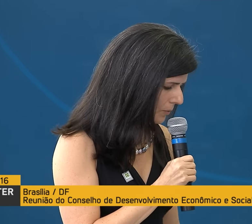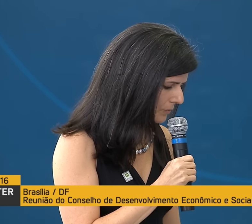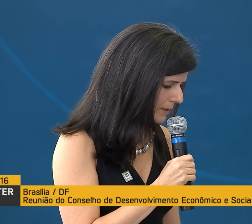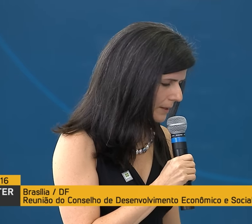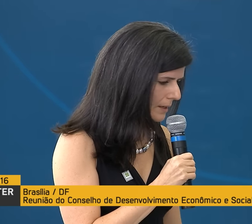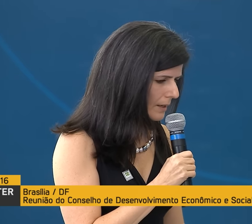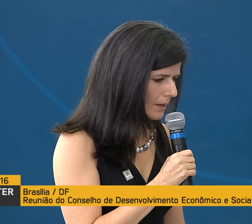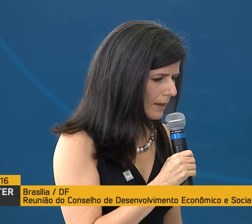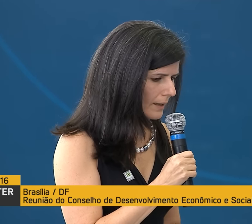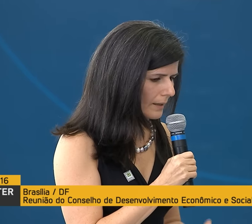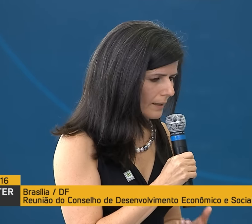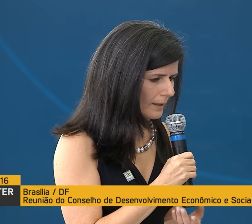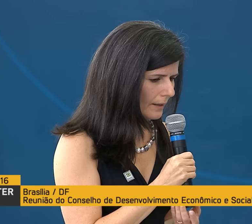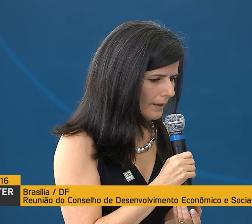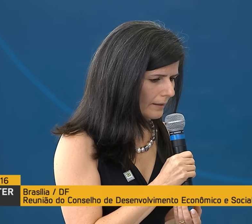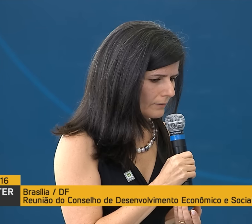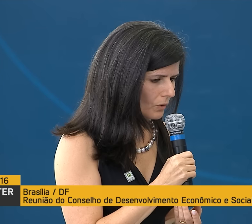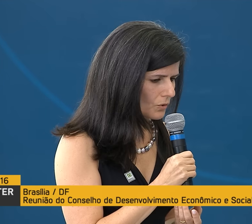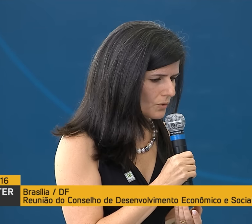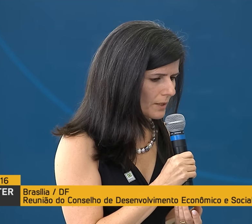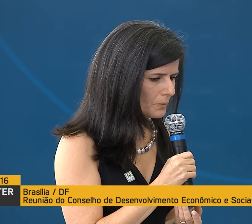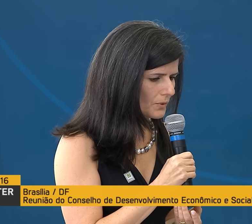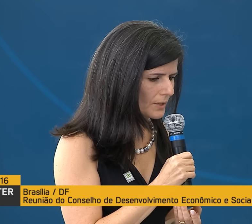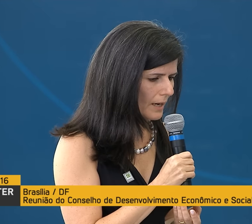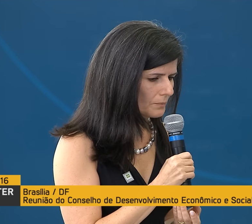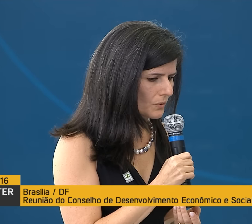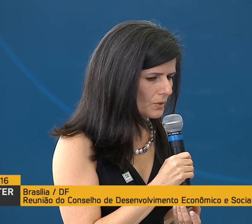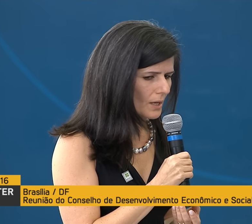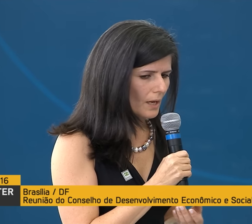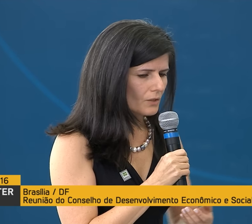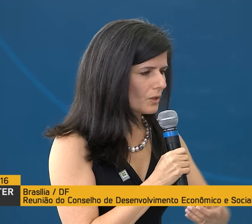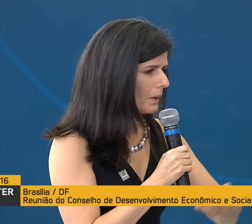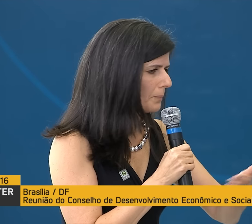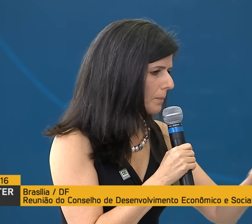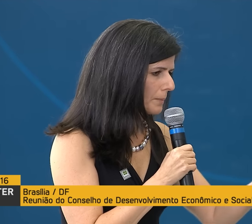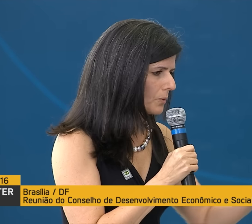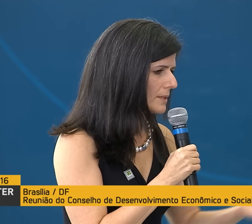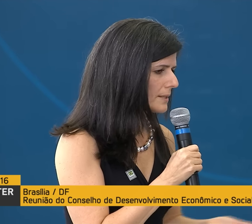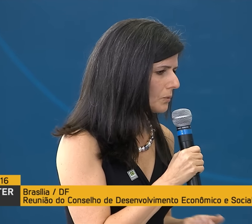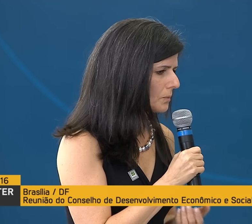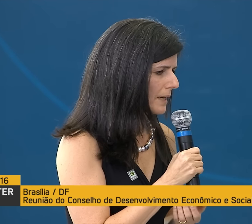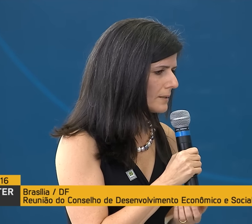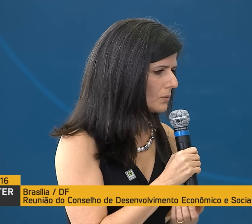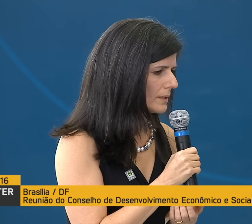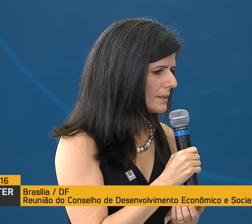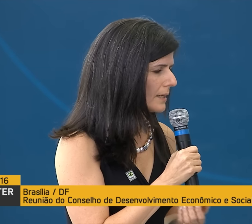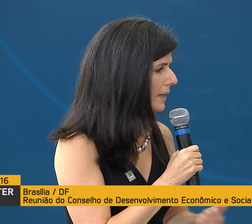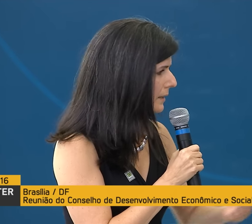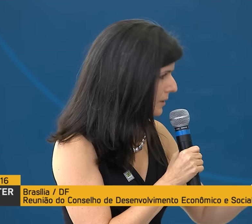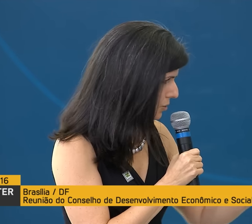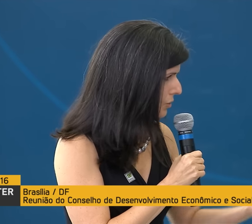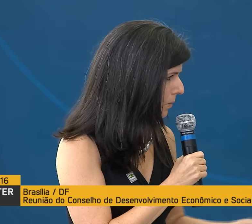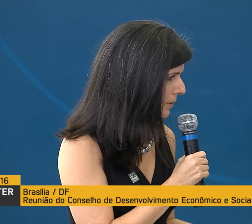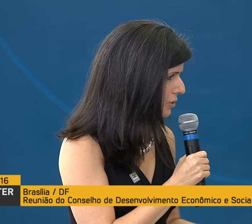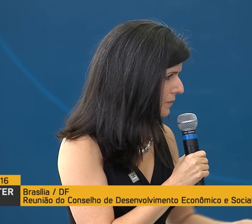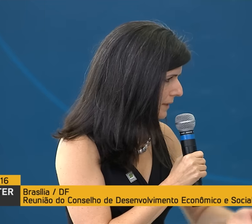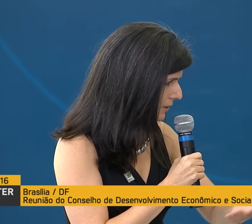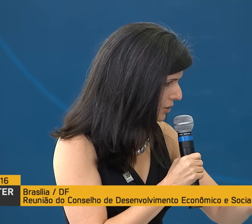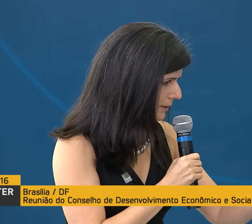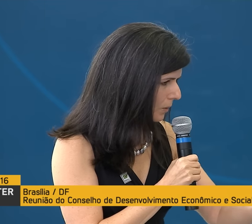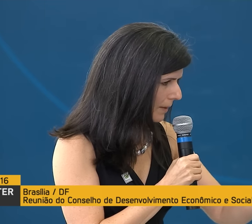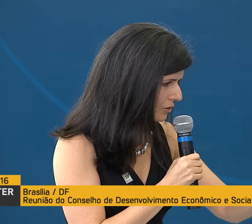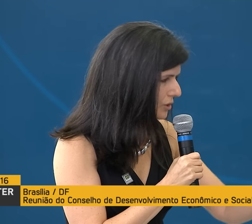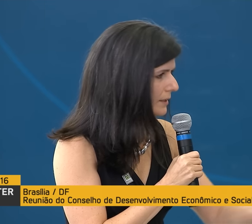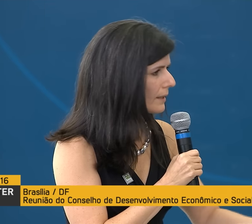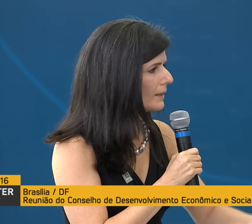merecem, ao meu ver, nós nos debruçarmos. Acho que a própria posição do Brasil nesses rankings de